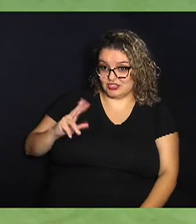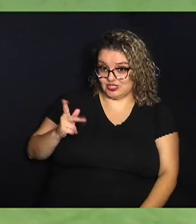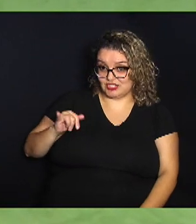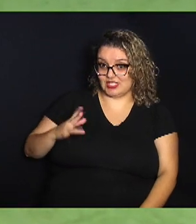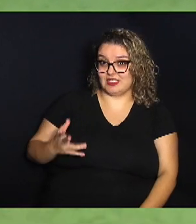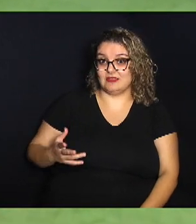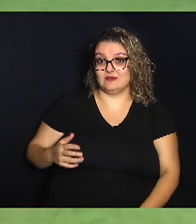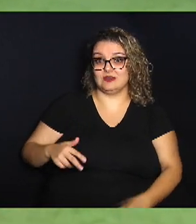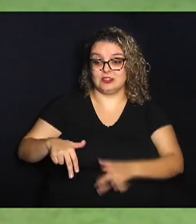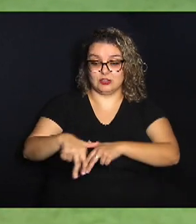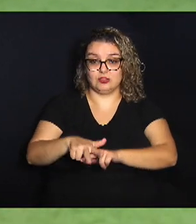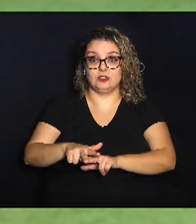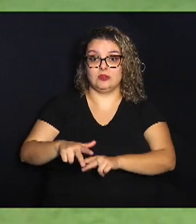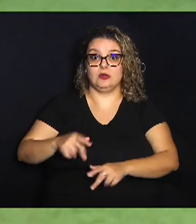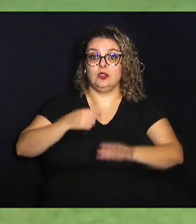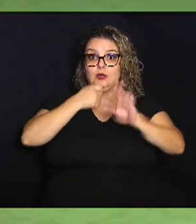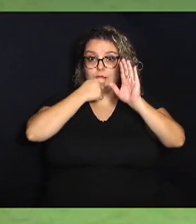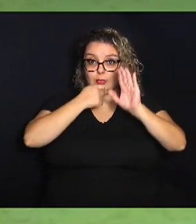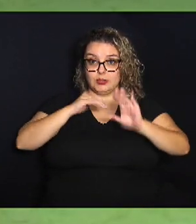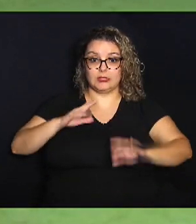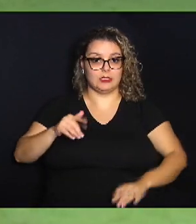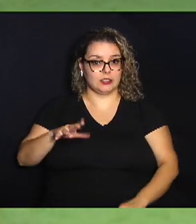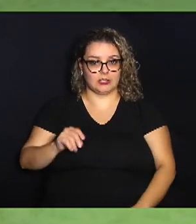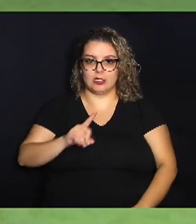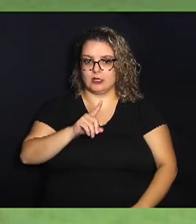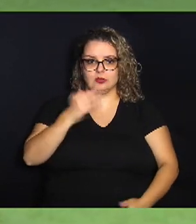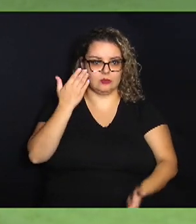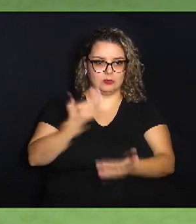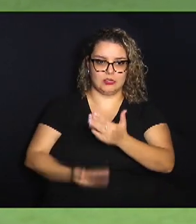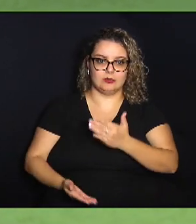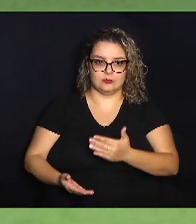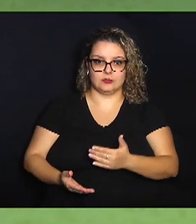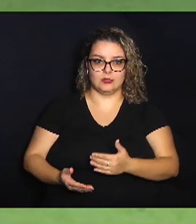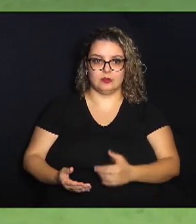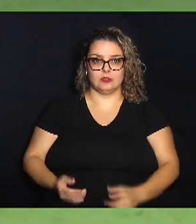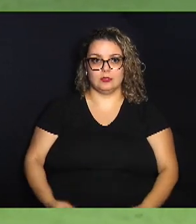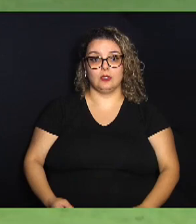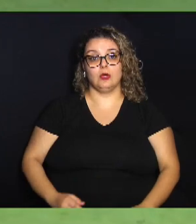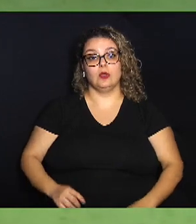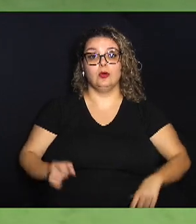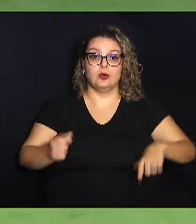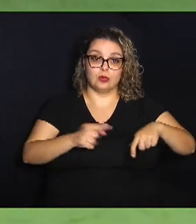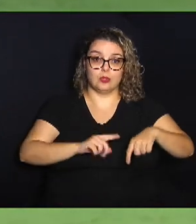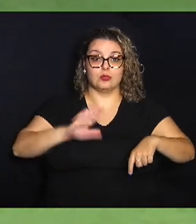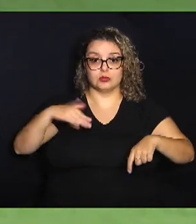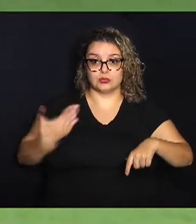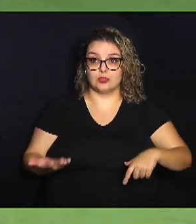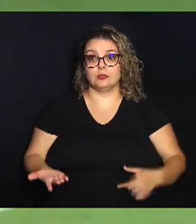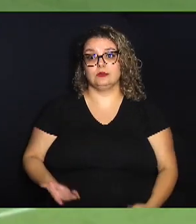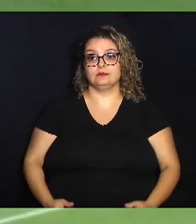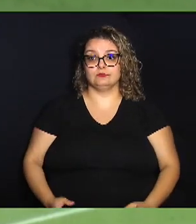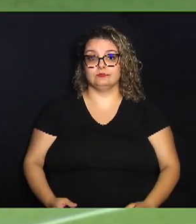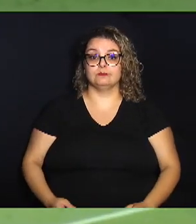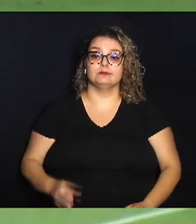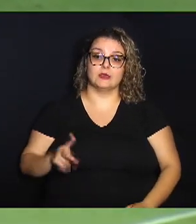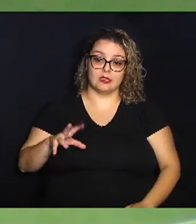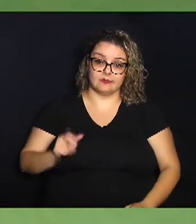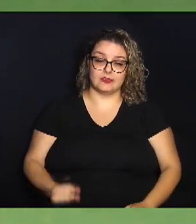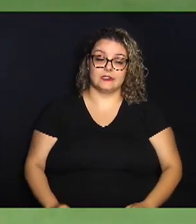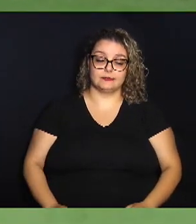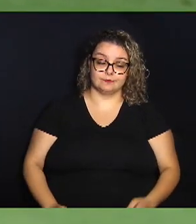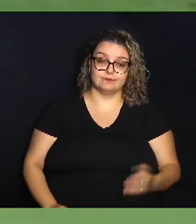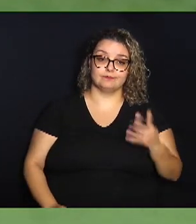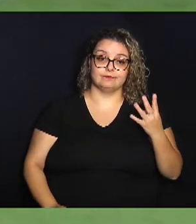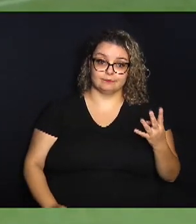área, pênalti que Caio Dantas não desperdiçou. Gol de honra e ficou nisso. Na Vila Belmiro,